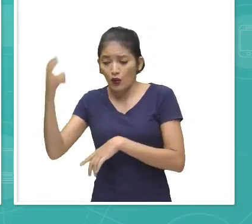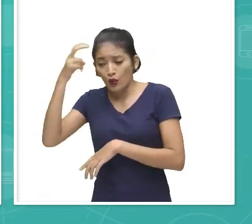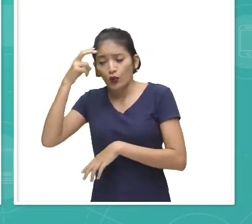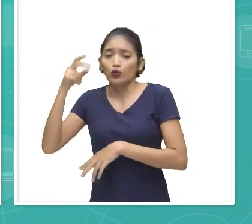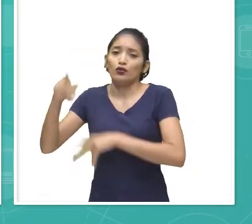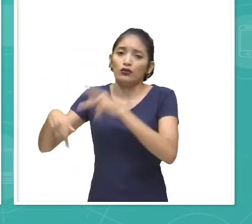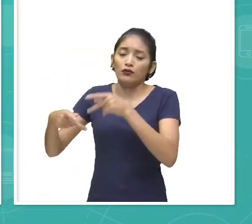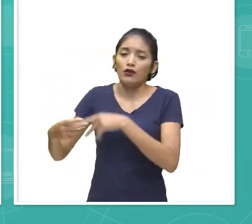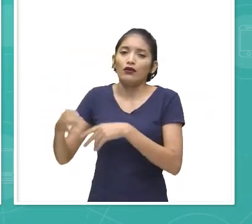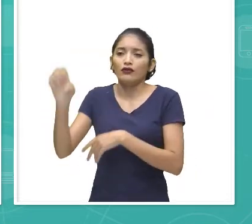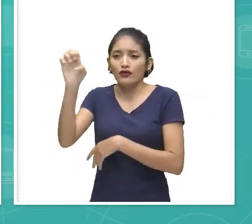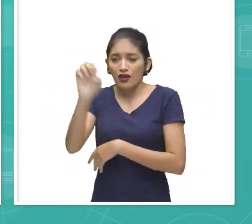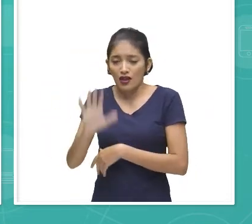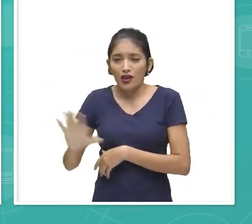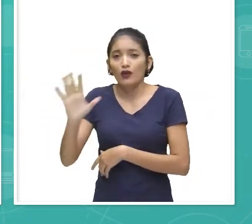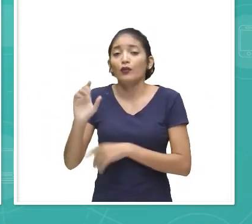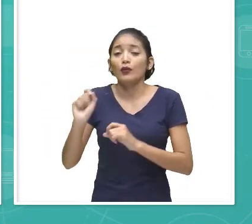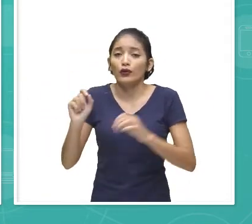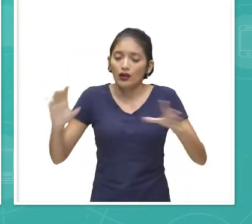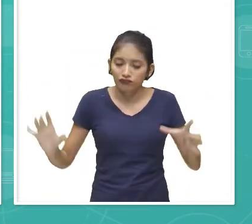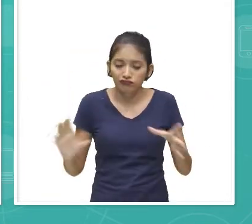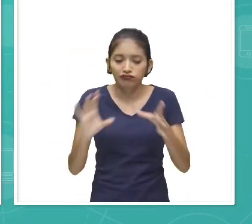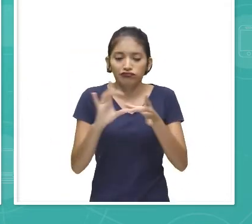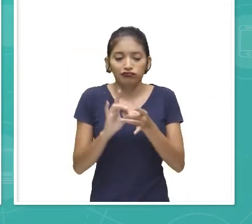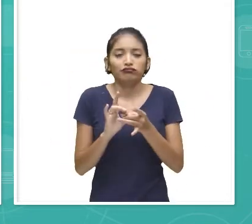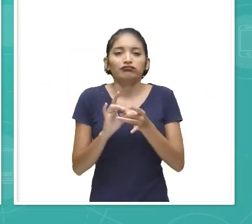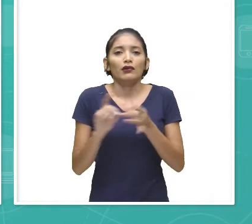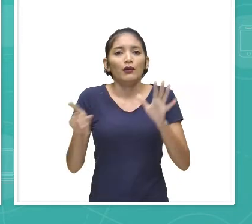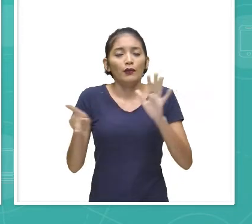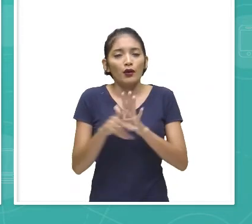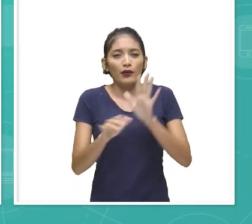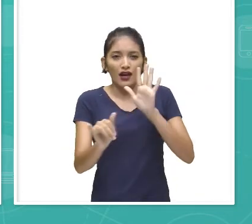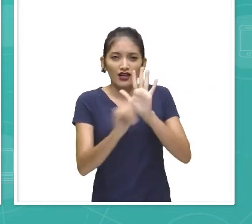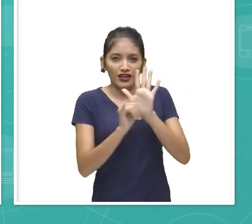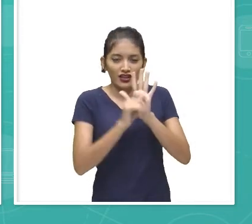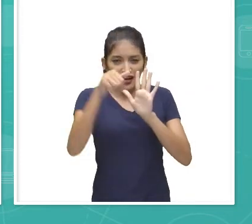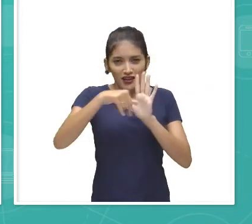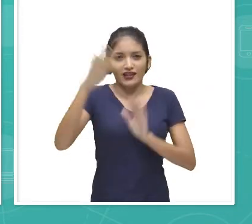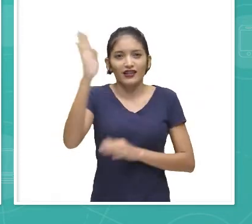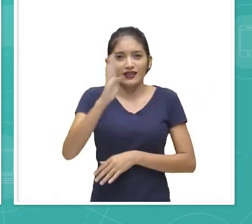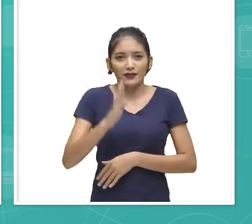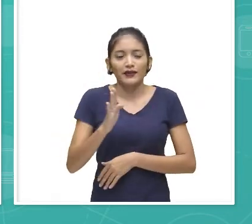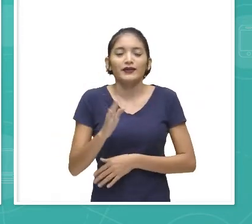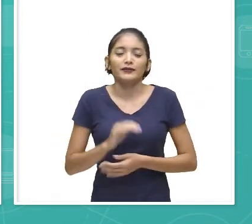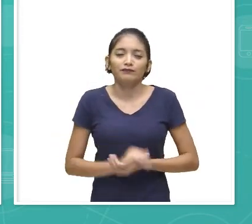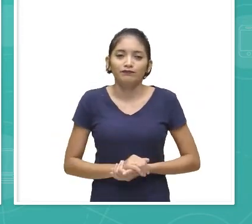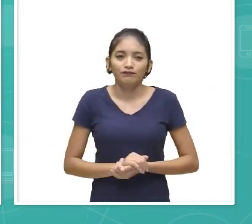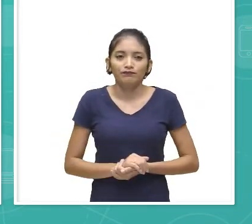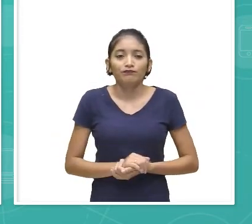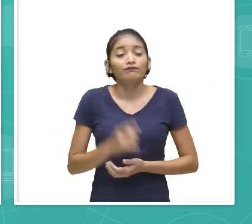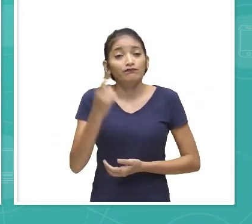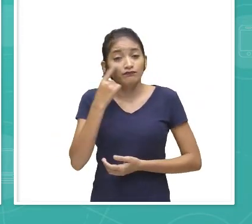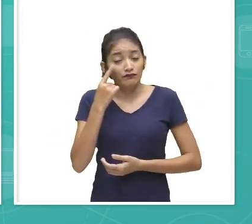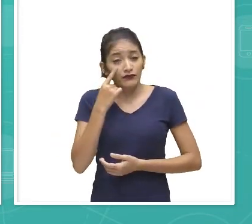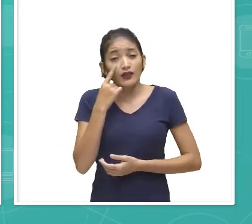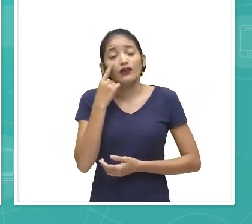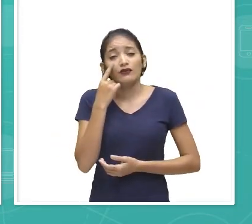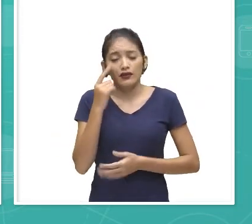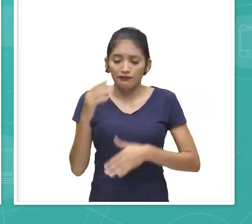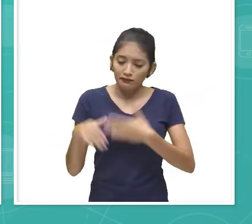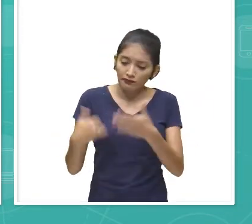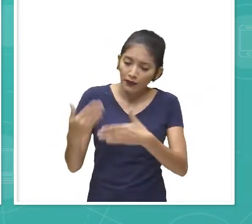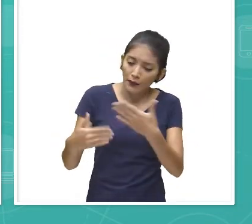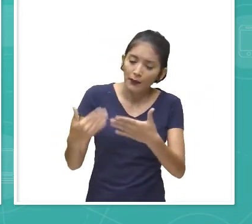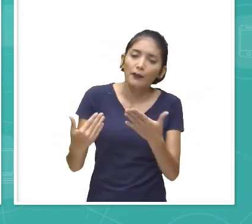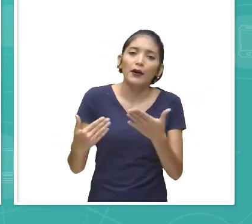europeus e vai formar aí a nossa identidade brasileira. Então a gente pode verificar aí através desse processo